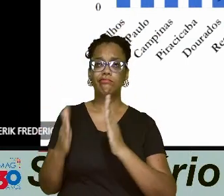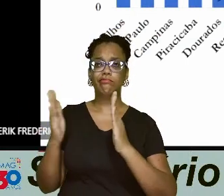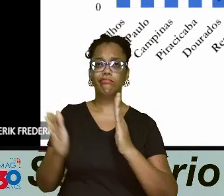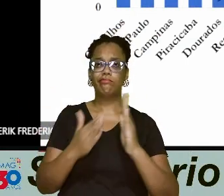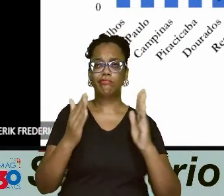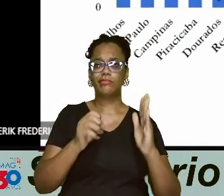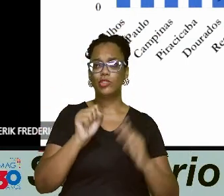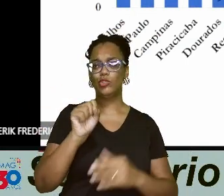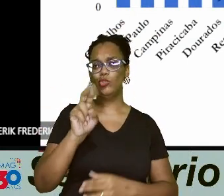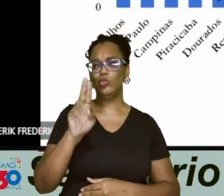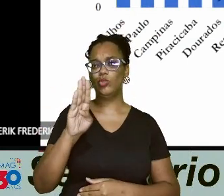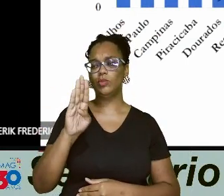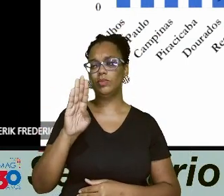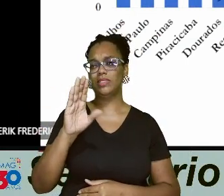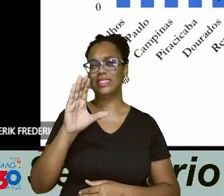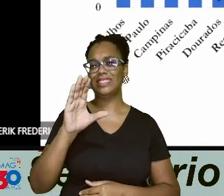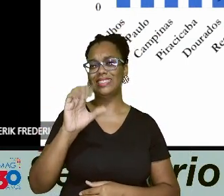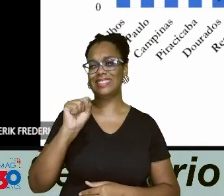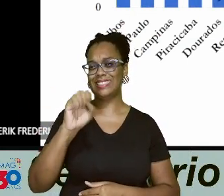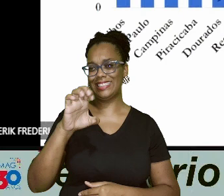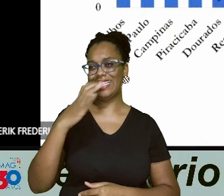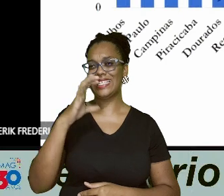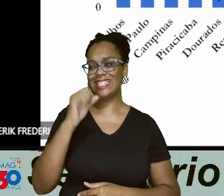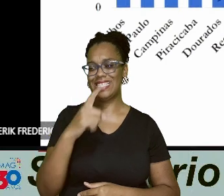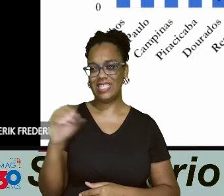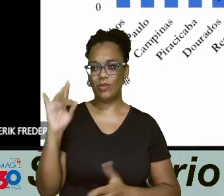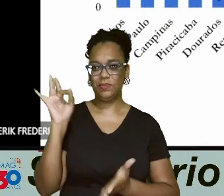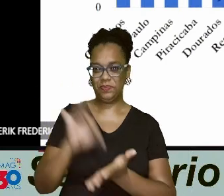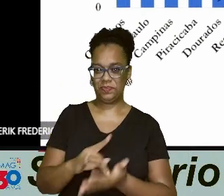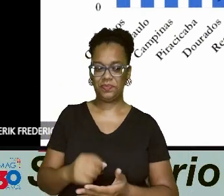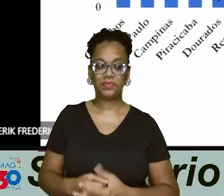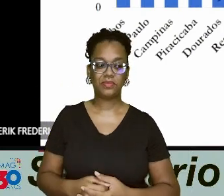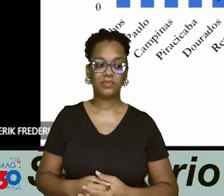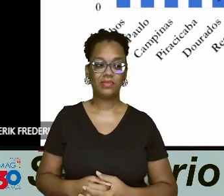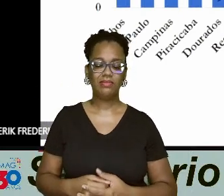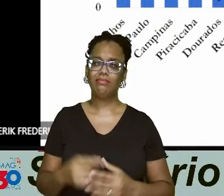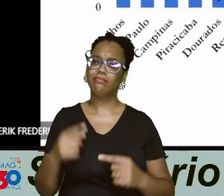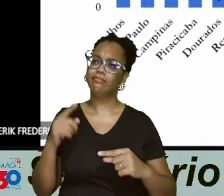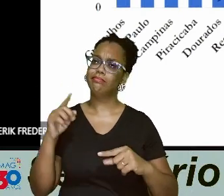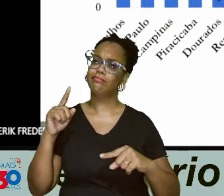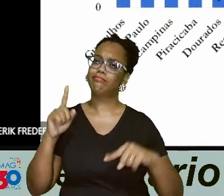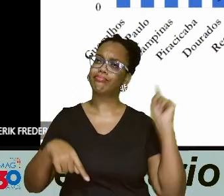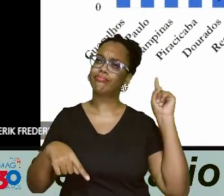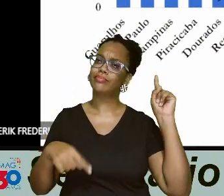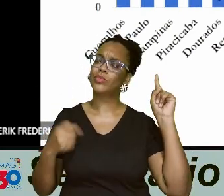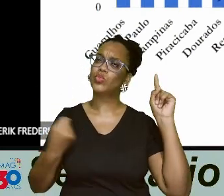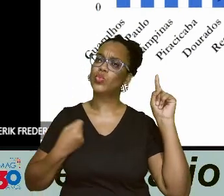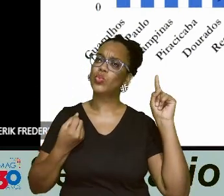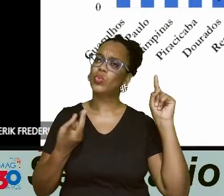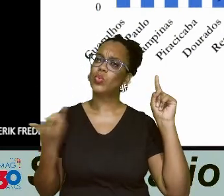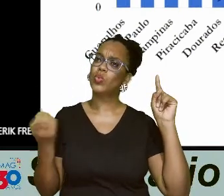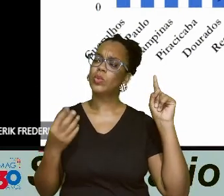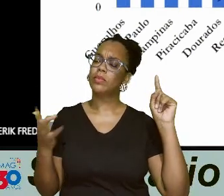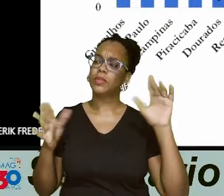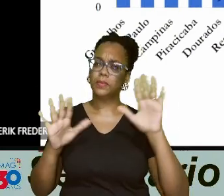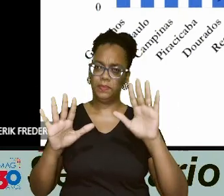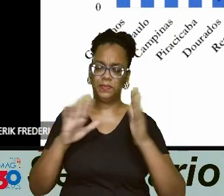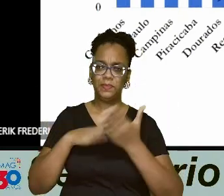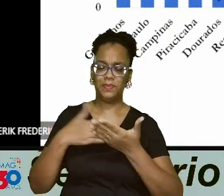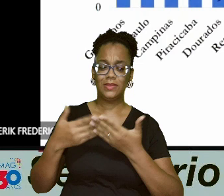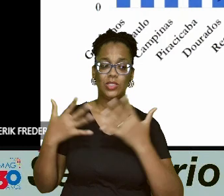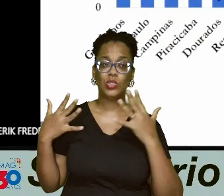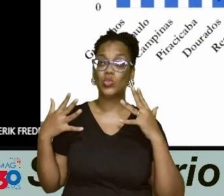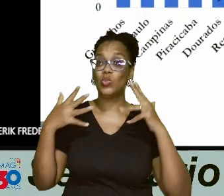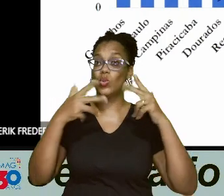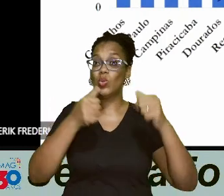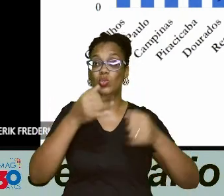né? E essa desigualdade aqui de números, eu creio que ela poderia ser interpretada da seguinte forma. Nem todos os juízos